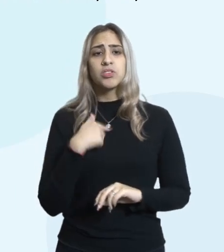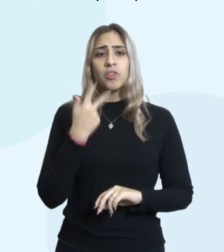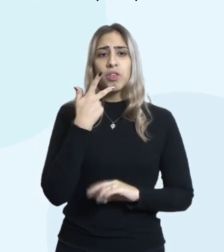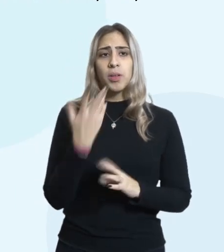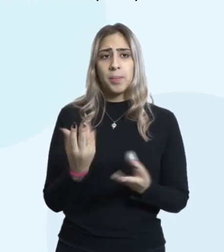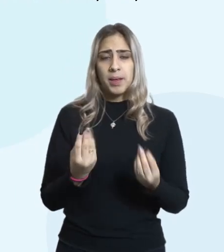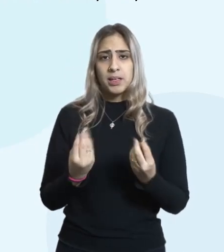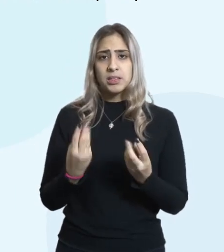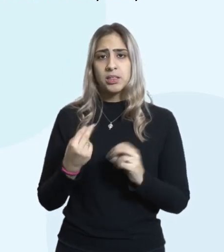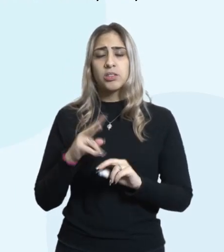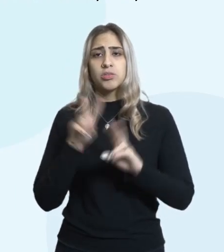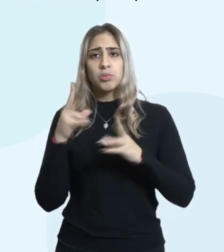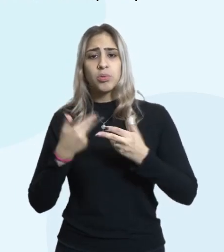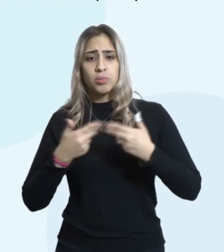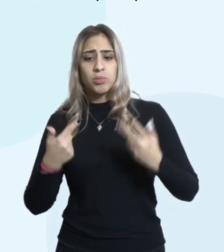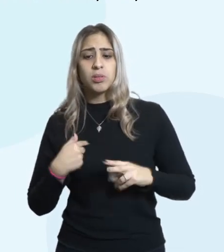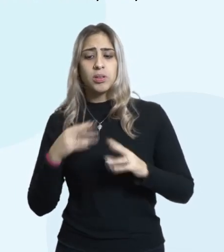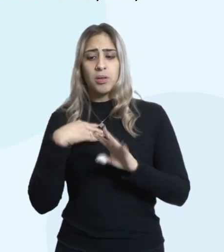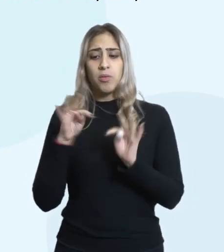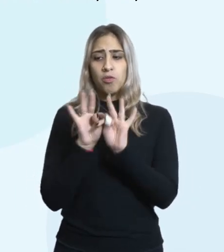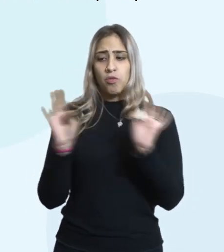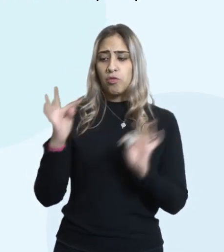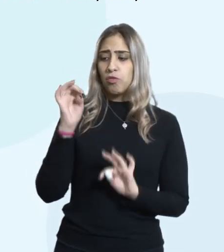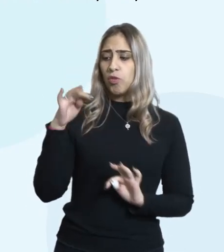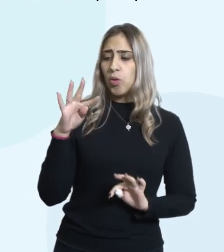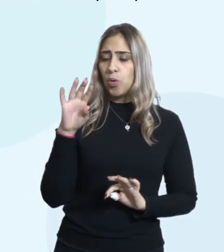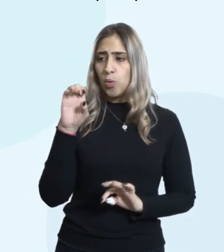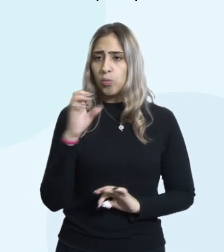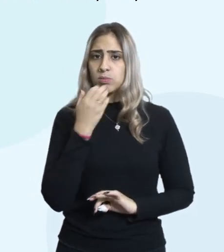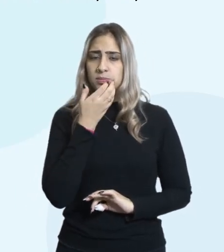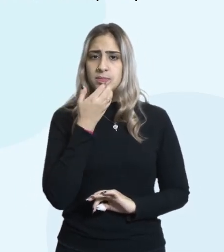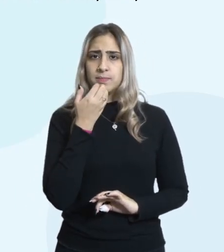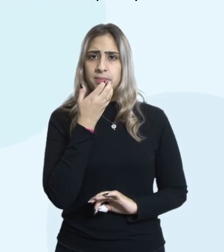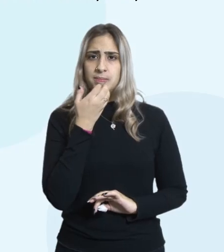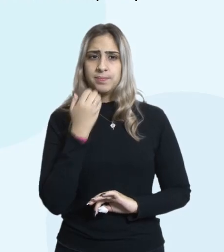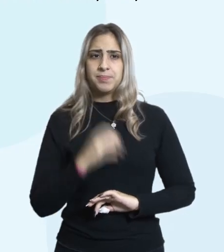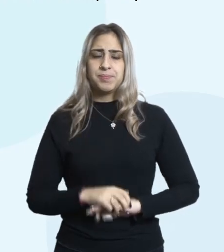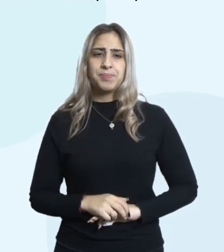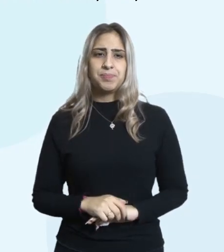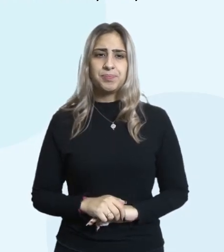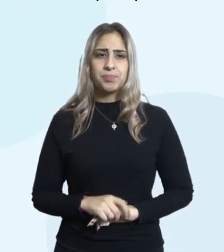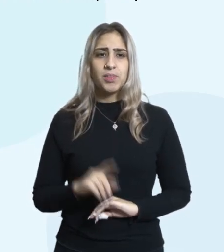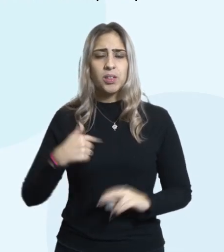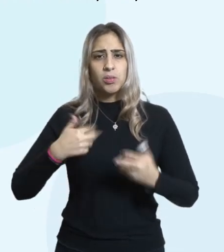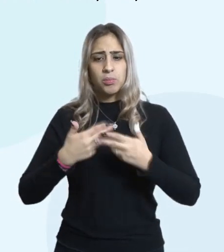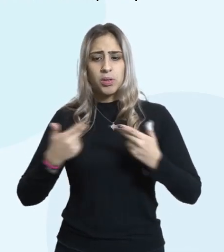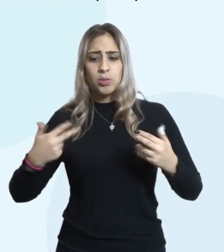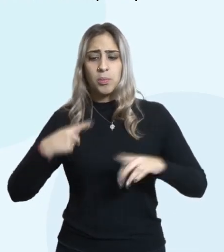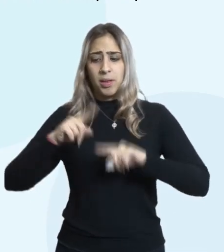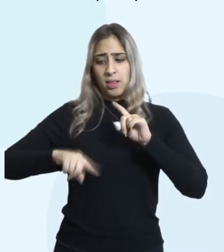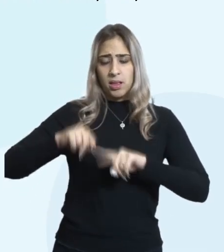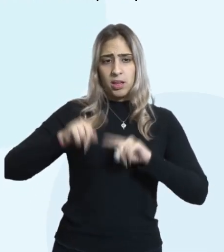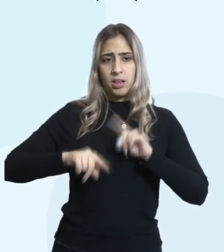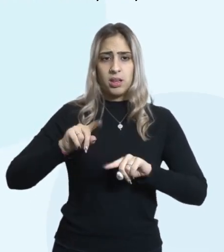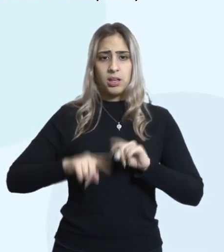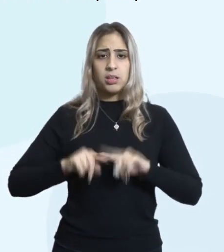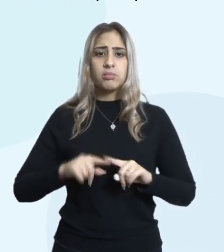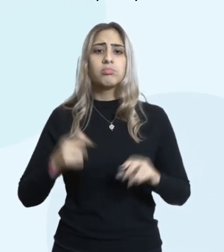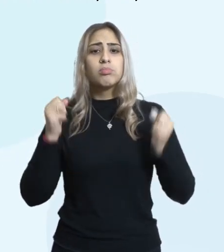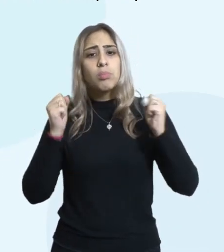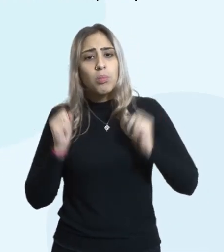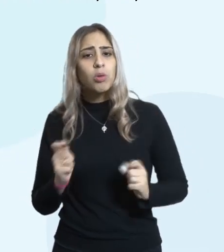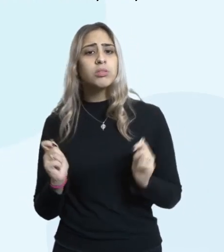bastante coisa sobre o tamanho de fonte, Arial, Verdana, tamanho 24. Alguns outros materiais podem